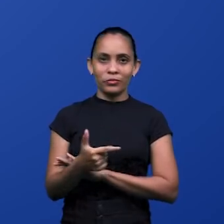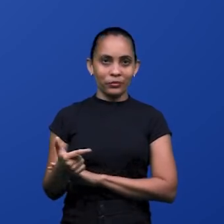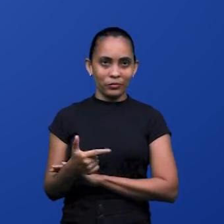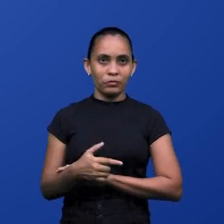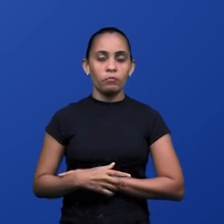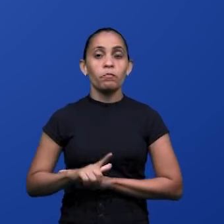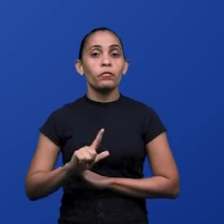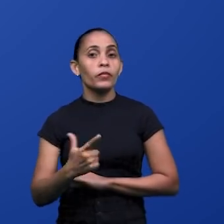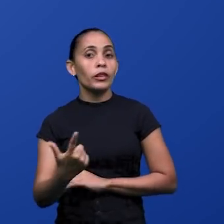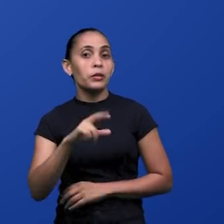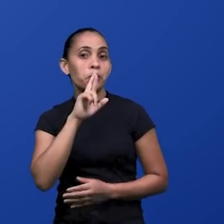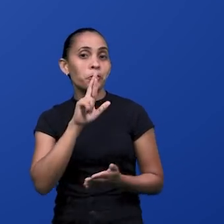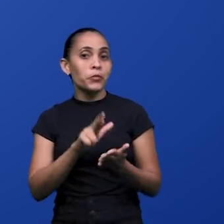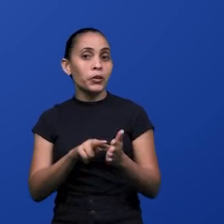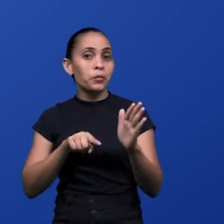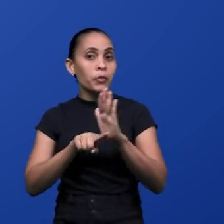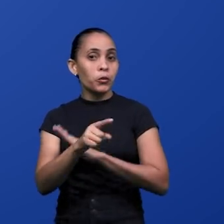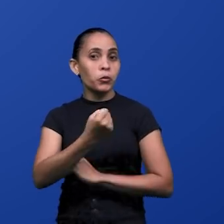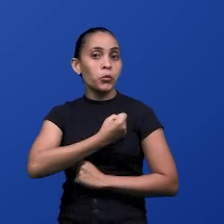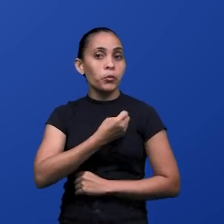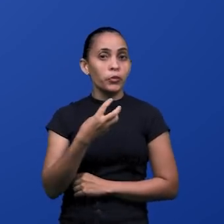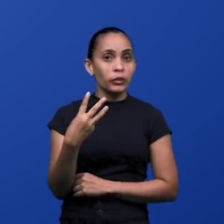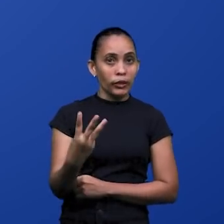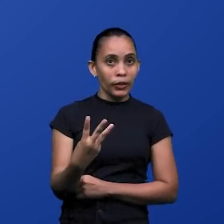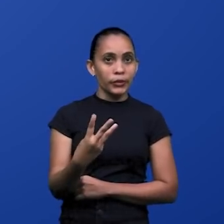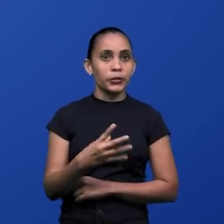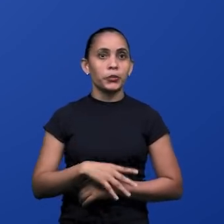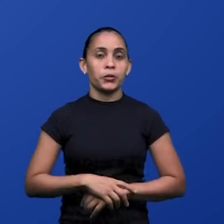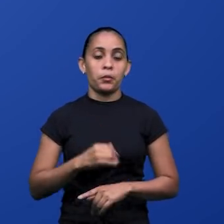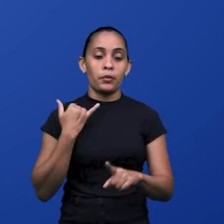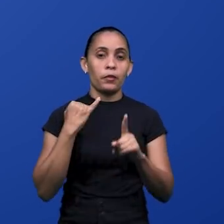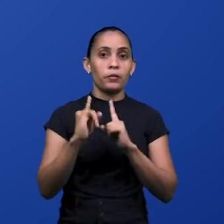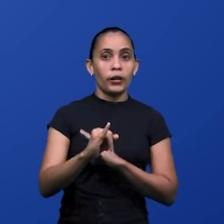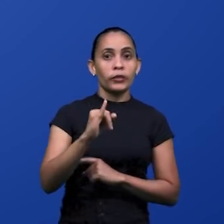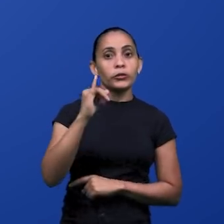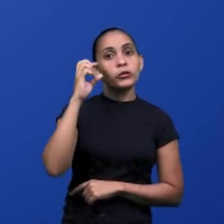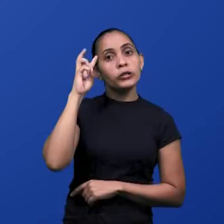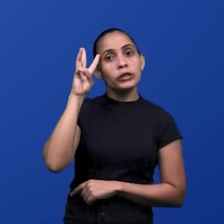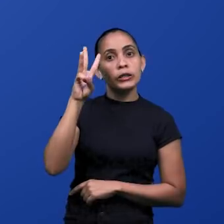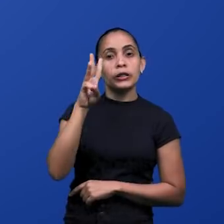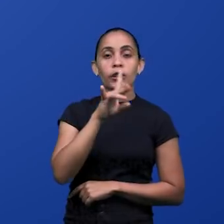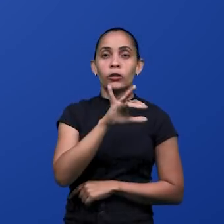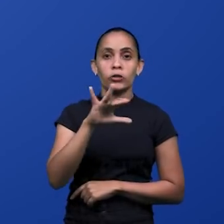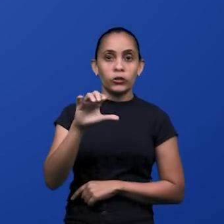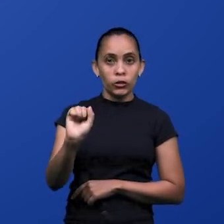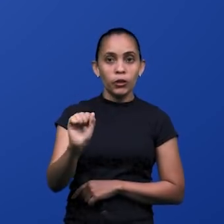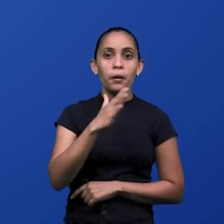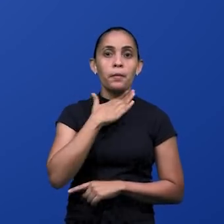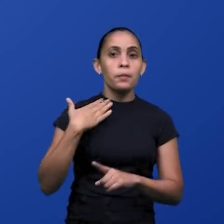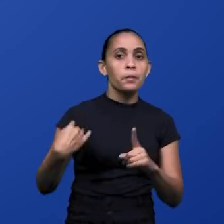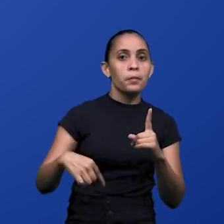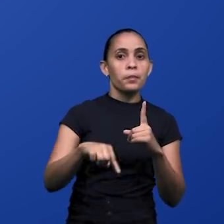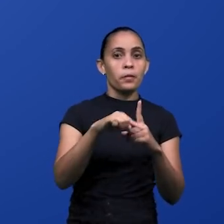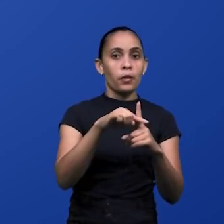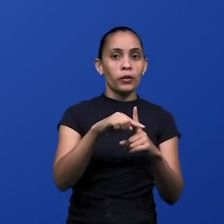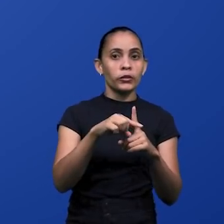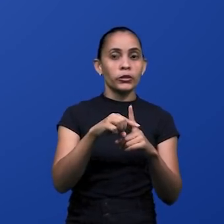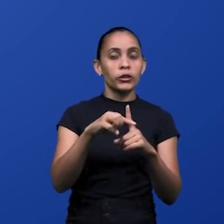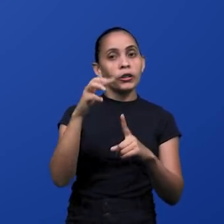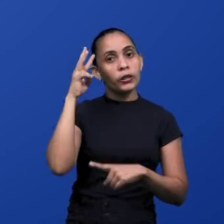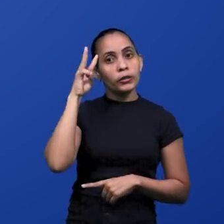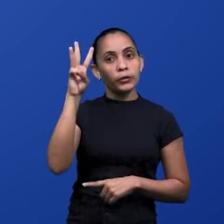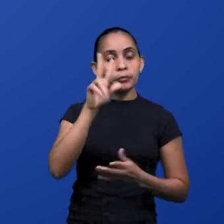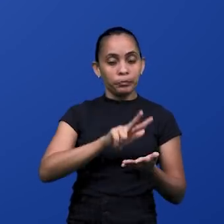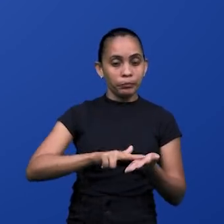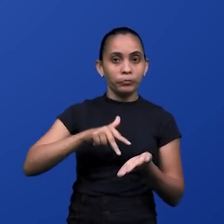Em resposta à pergunta número 3, o profético está no 3º dia, morte e ressurreição do Senhor Jesus, quando a